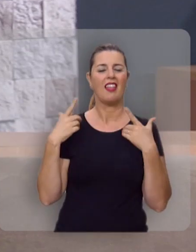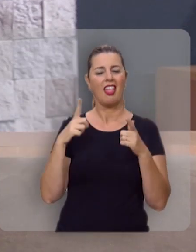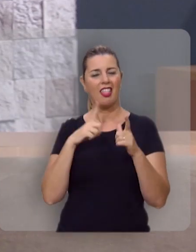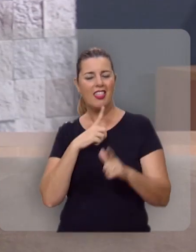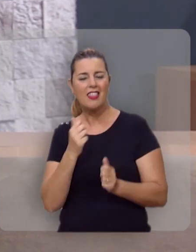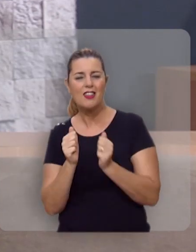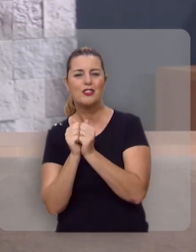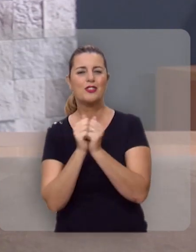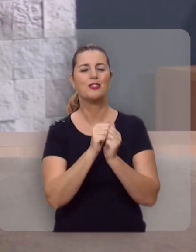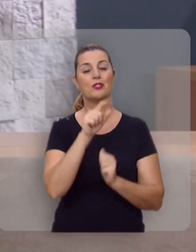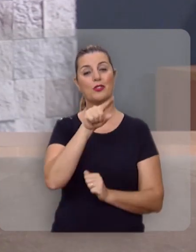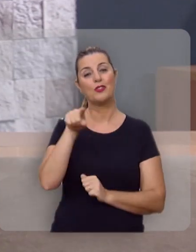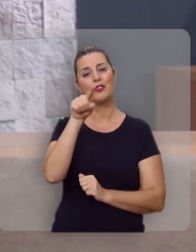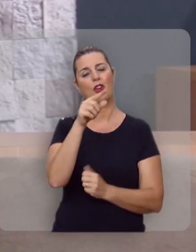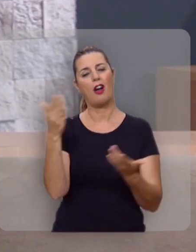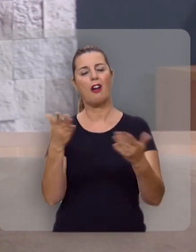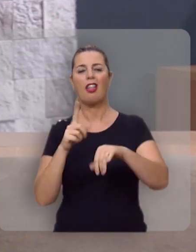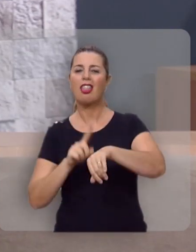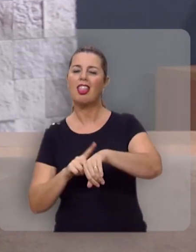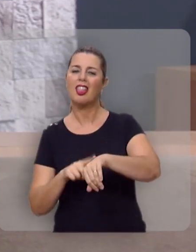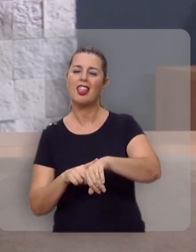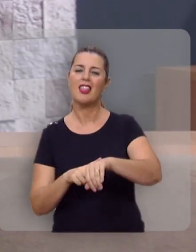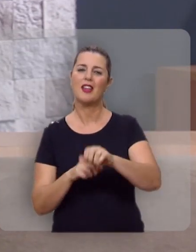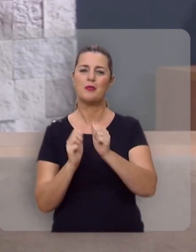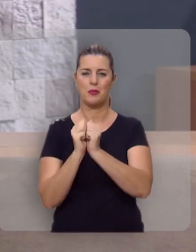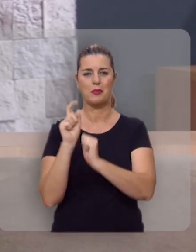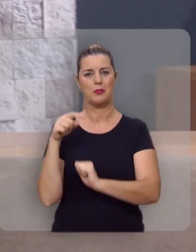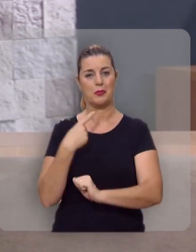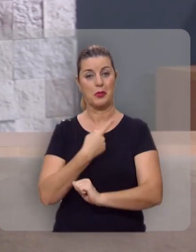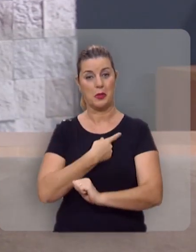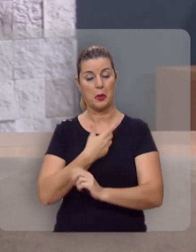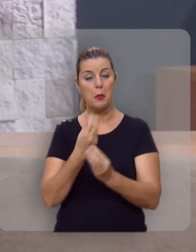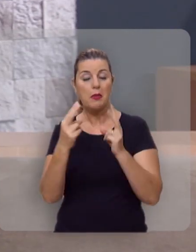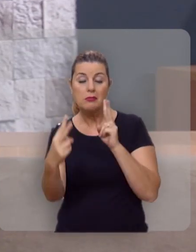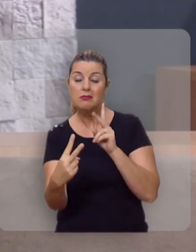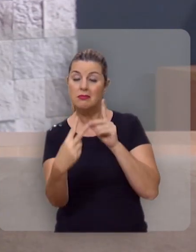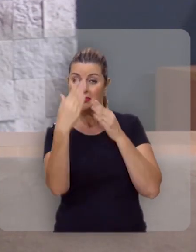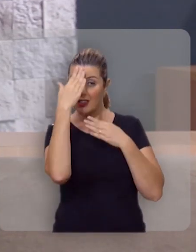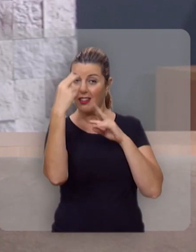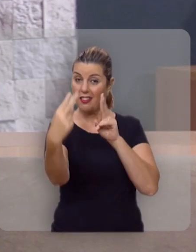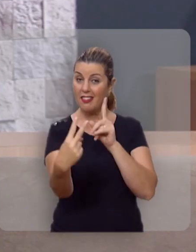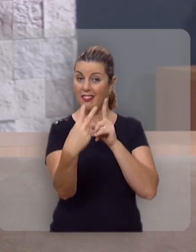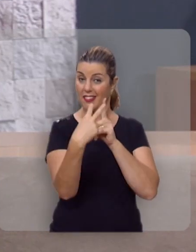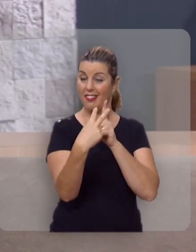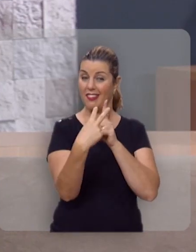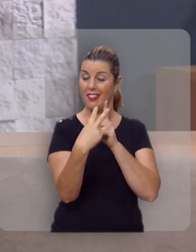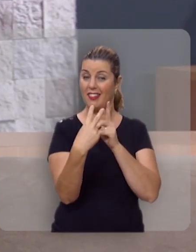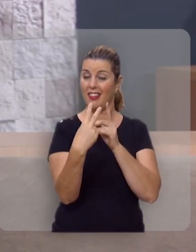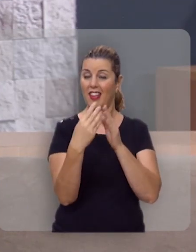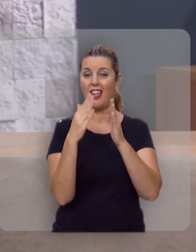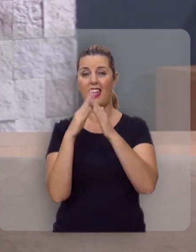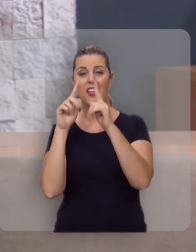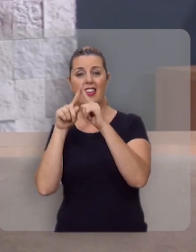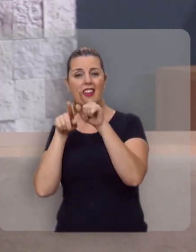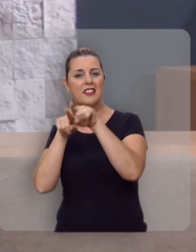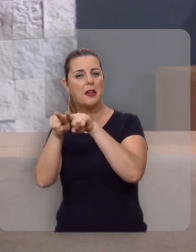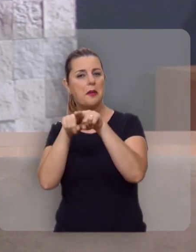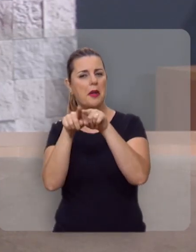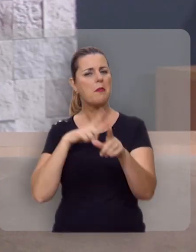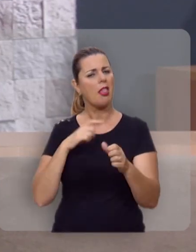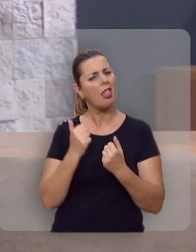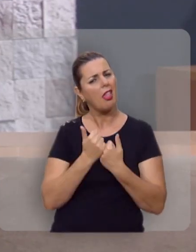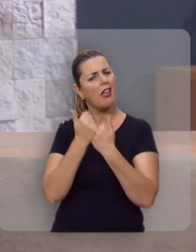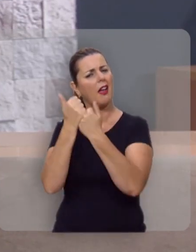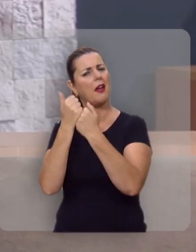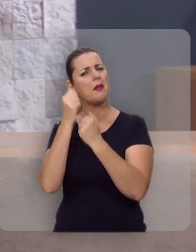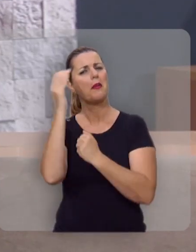você neste momento conosco. Obrigado por sua audiência. Nossa gratidão às igrejas que têm